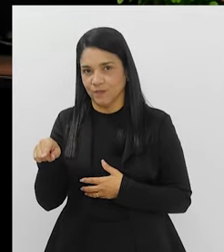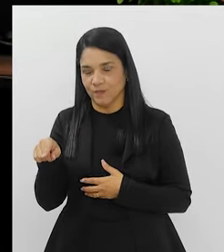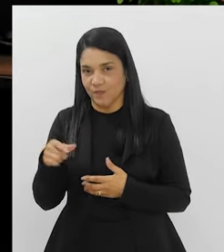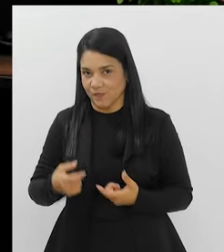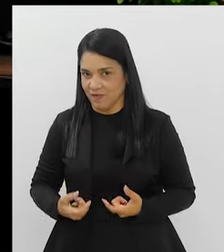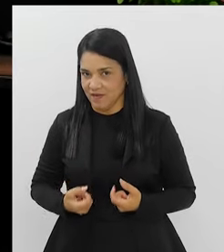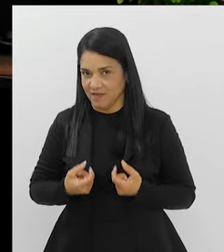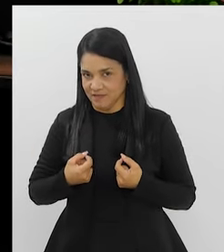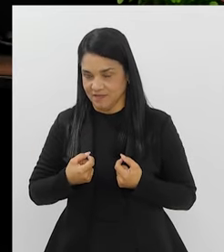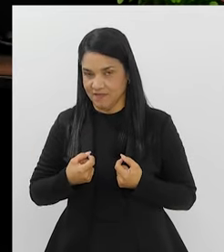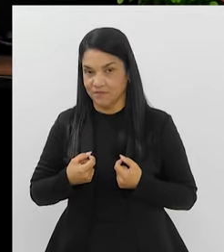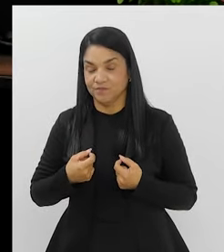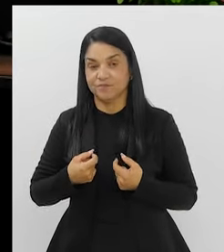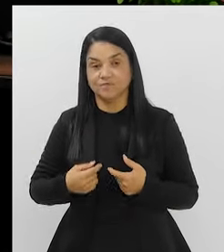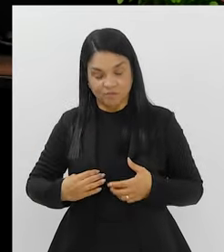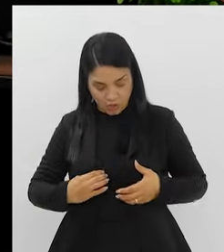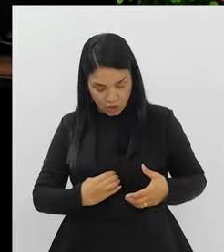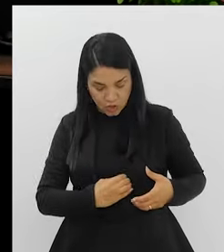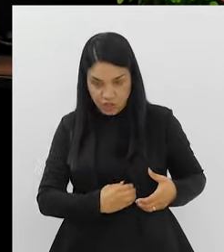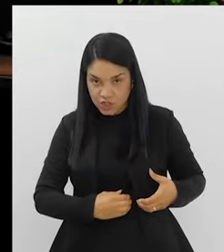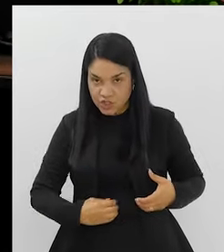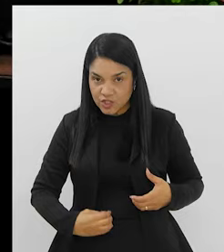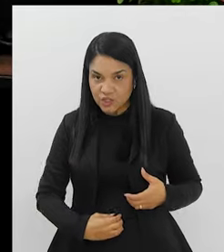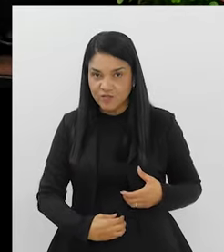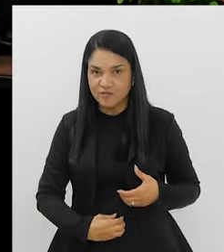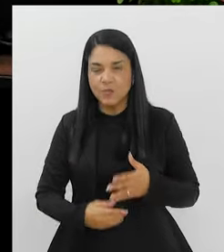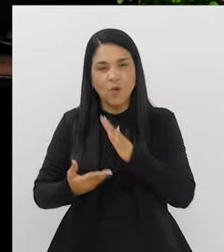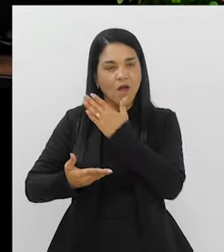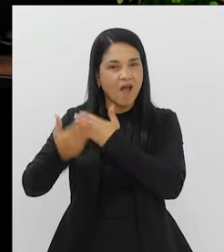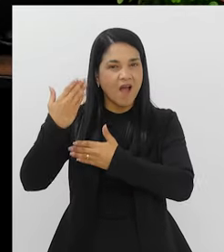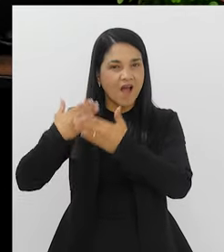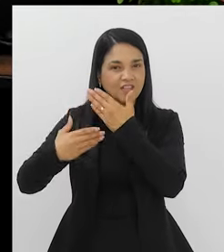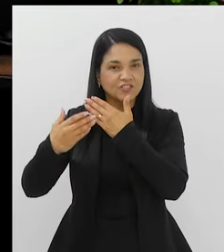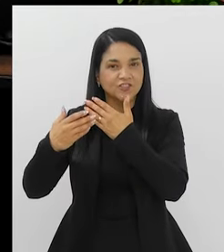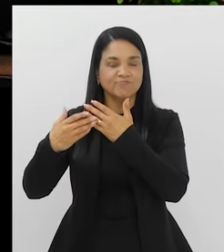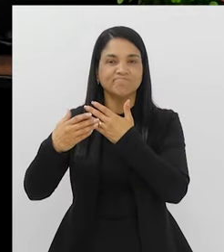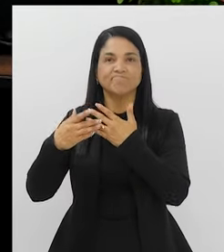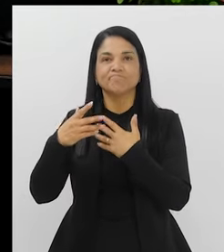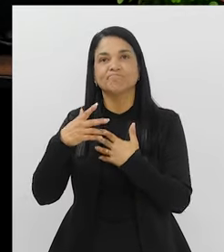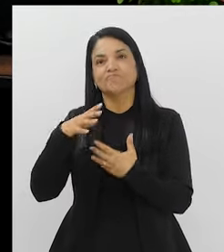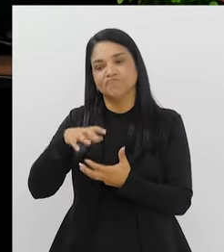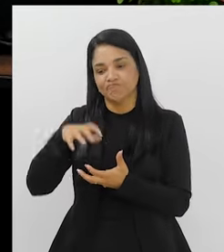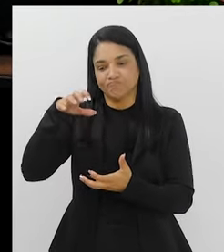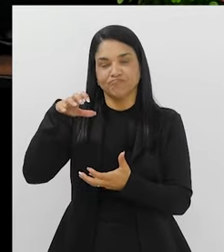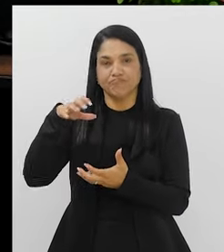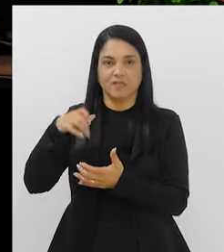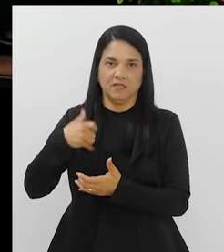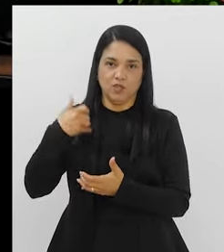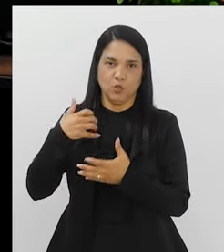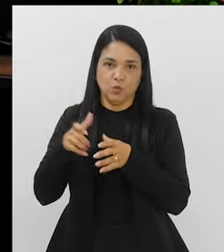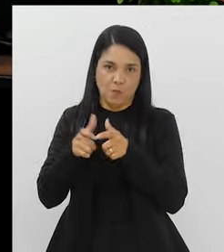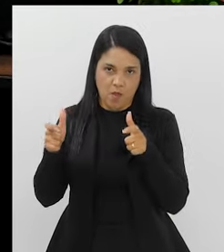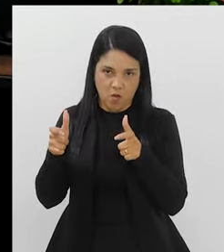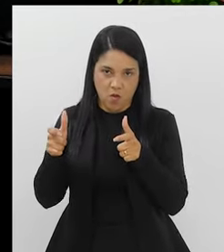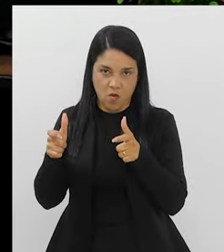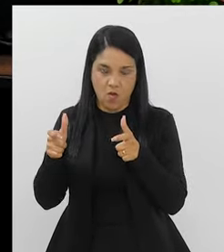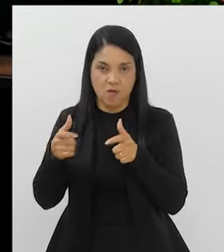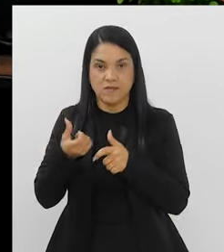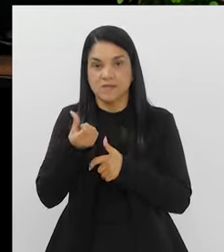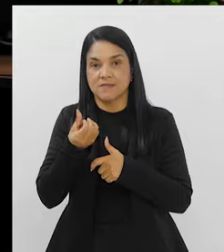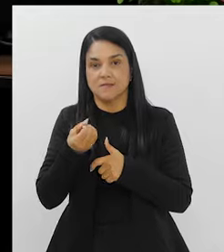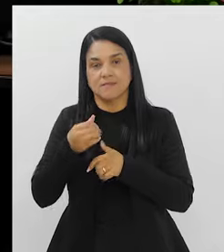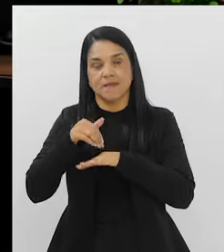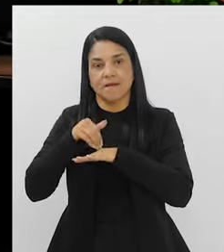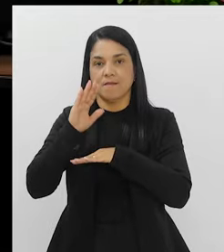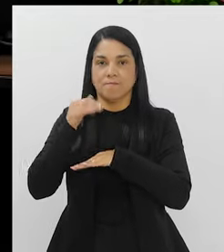câncer dela. Não. O câncer de intestino é um câncer que, antigamente, nós considerávamos de idosos, né? A partir